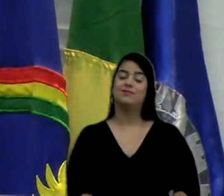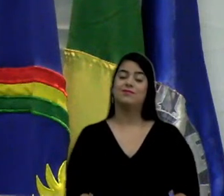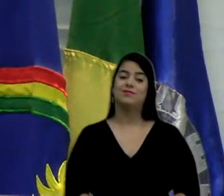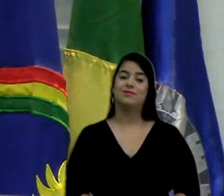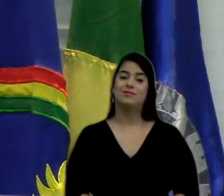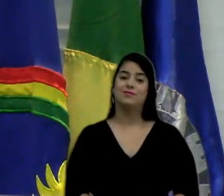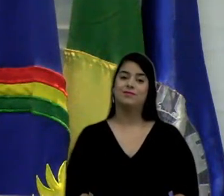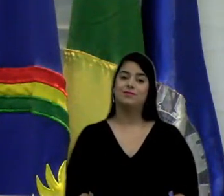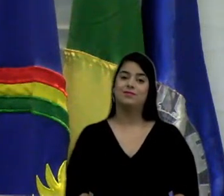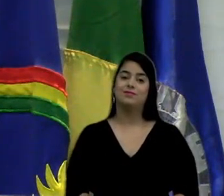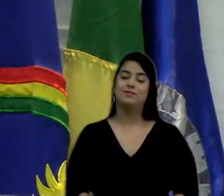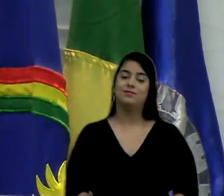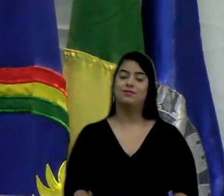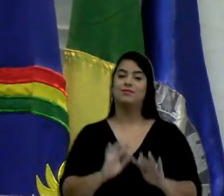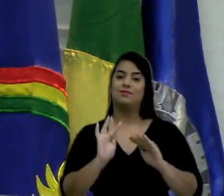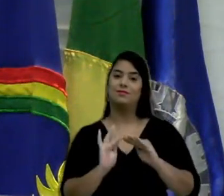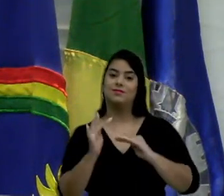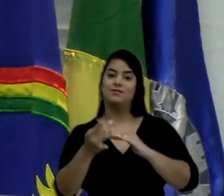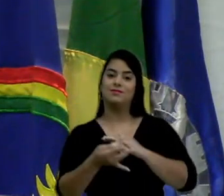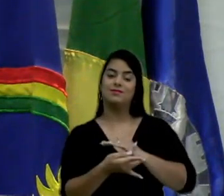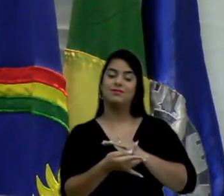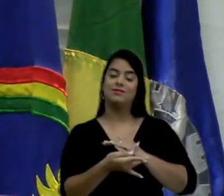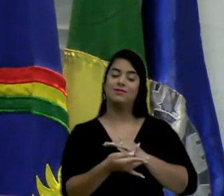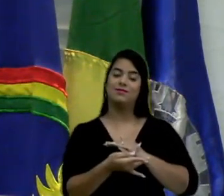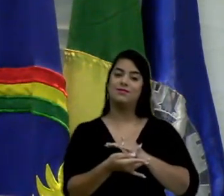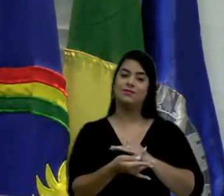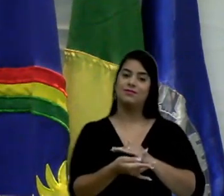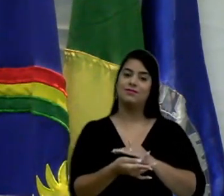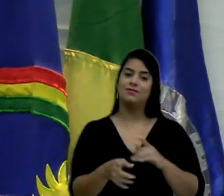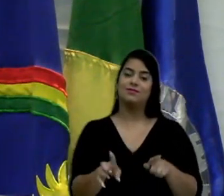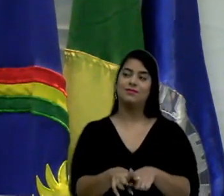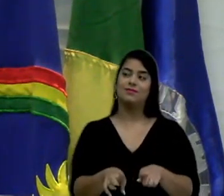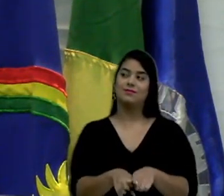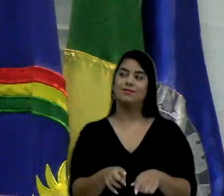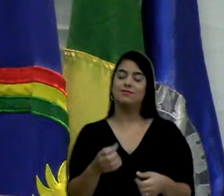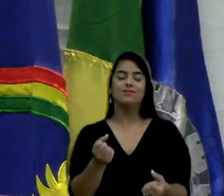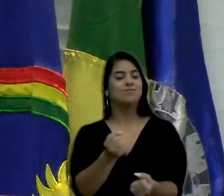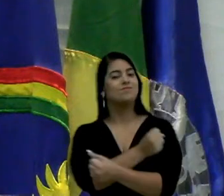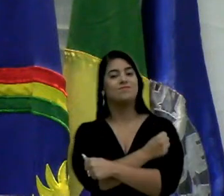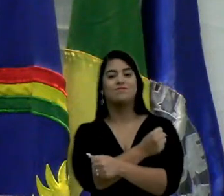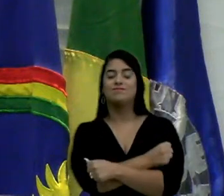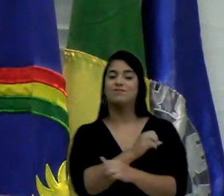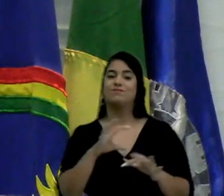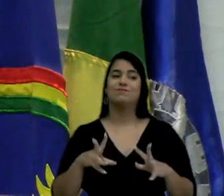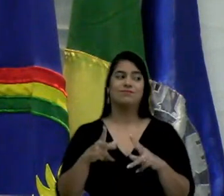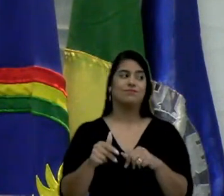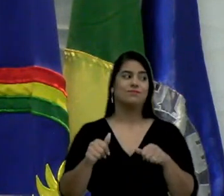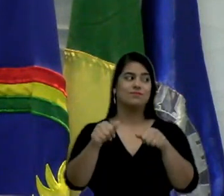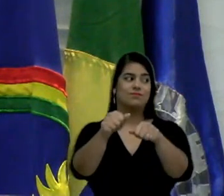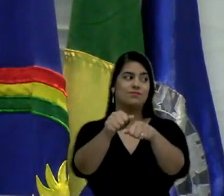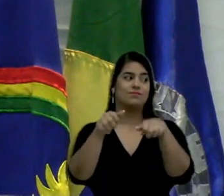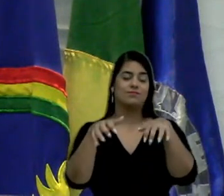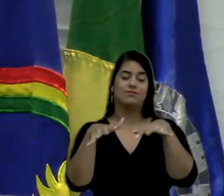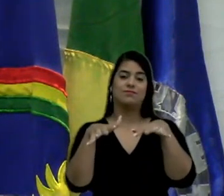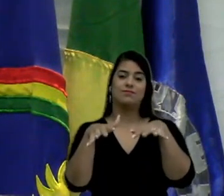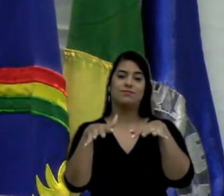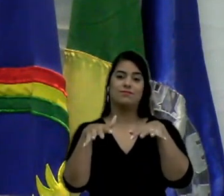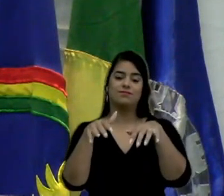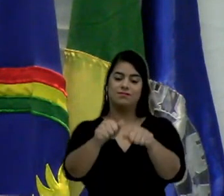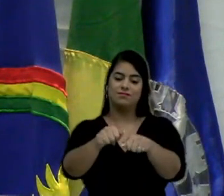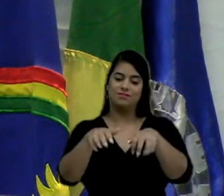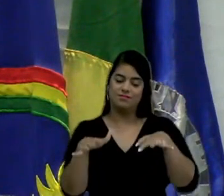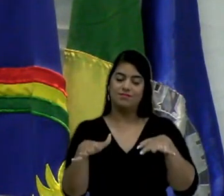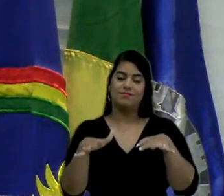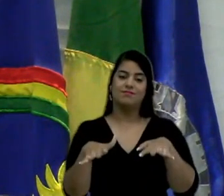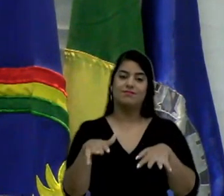eh pelas redes sociais quero também mandar um abraço a todos que estão aqui no plenário a dona Macedo